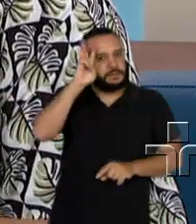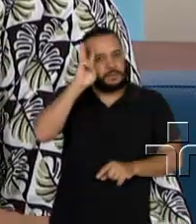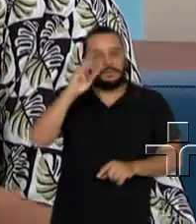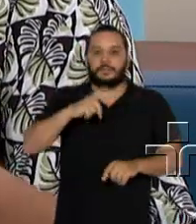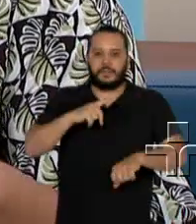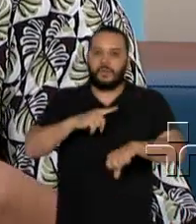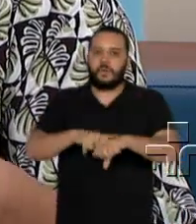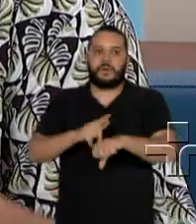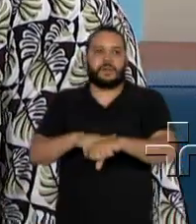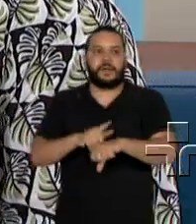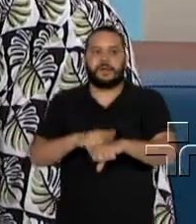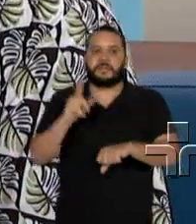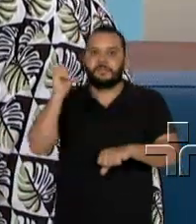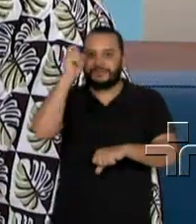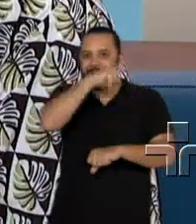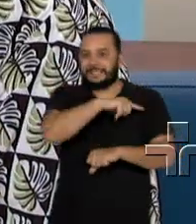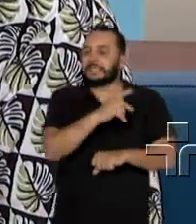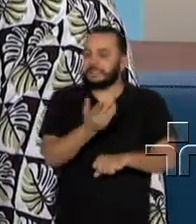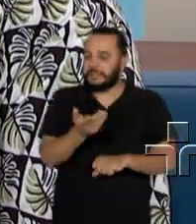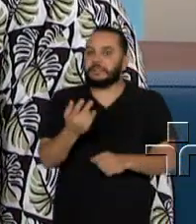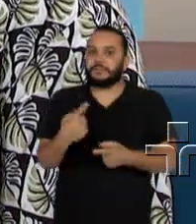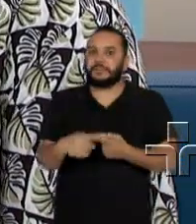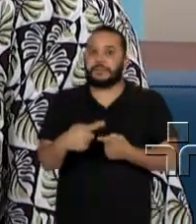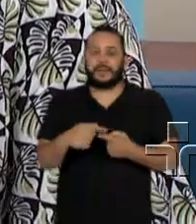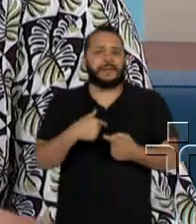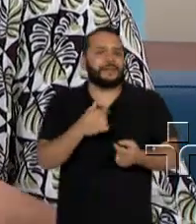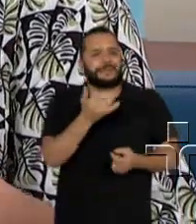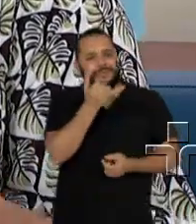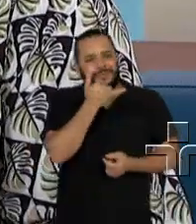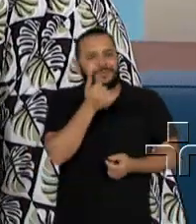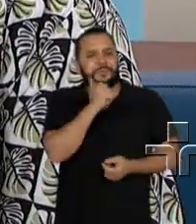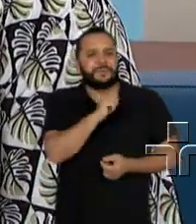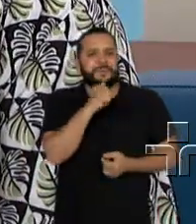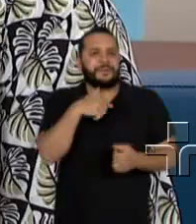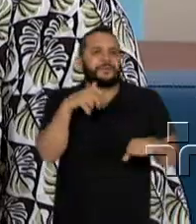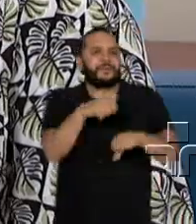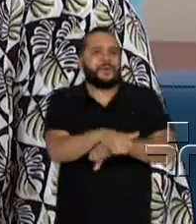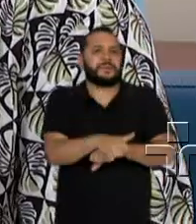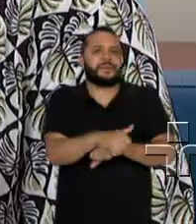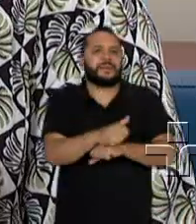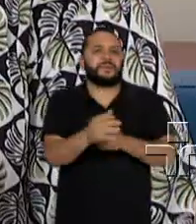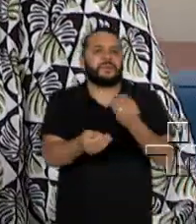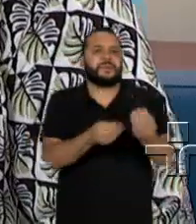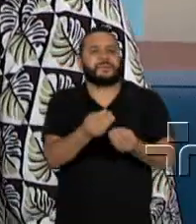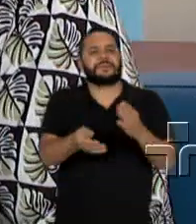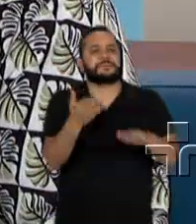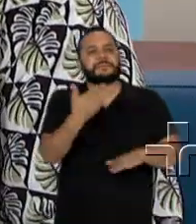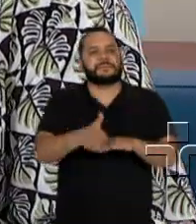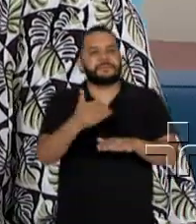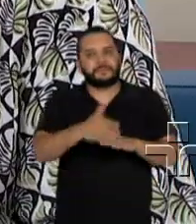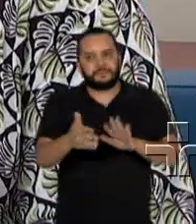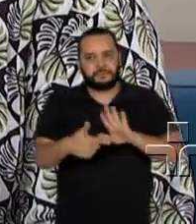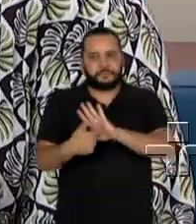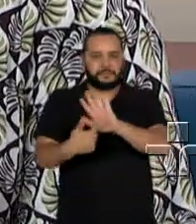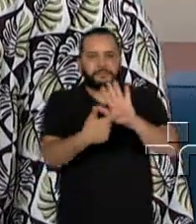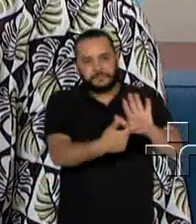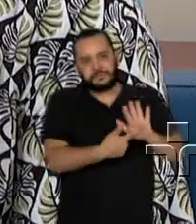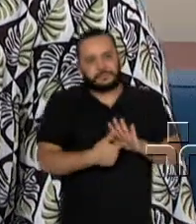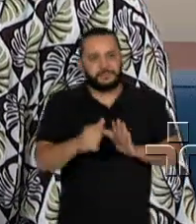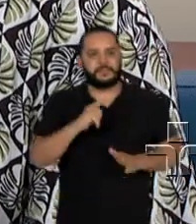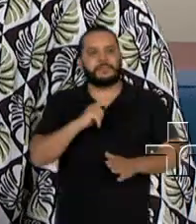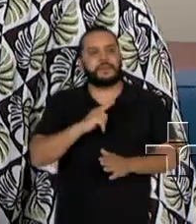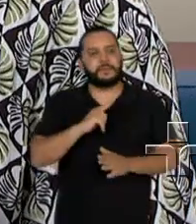apertado horário ela sente por não ir porque ela falava e eu preciso ensaiar tem apresentação ou então